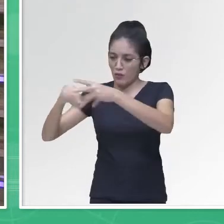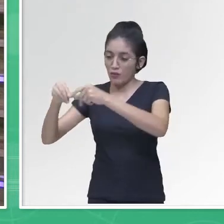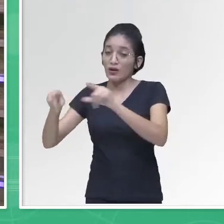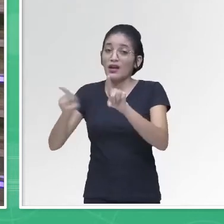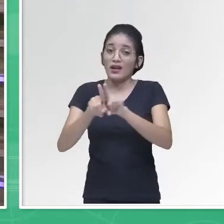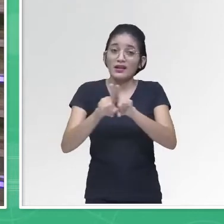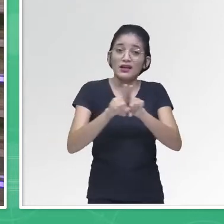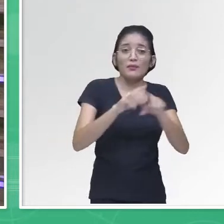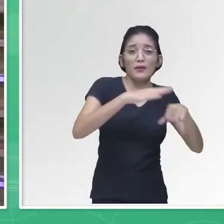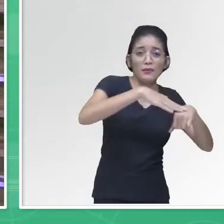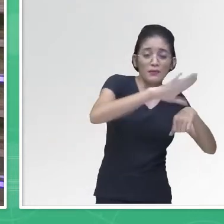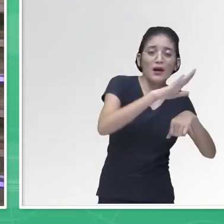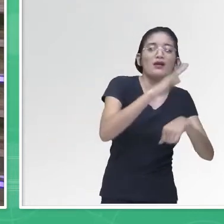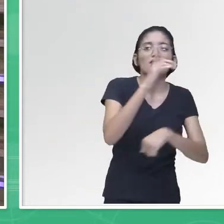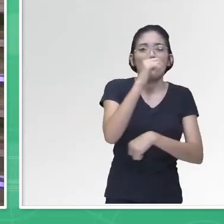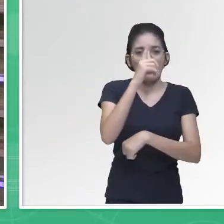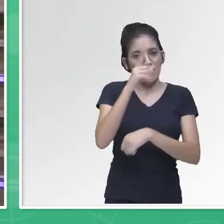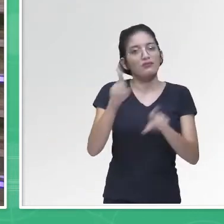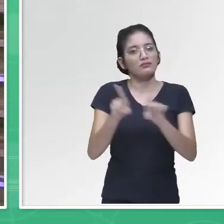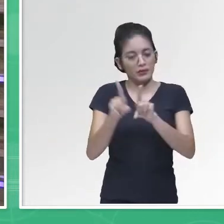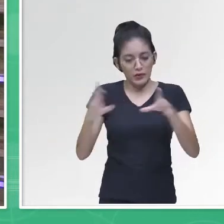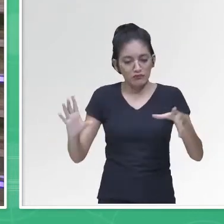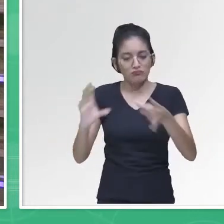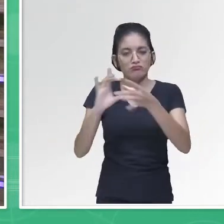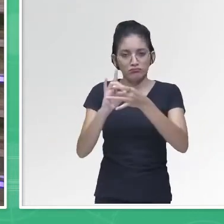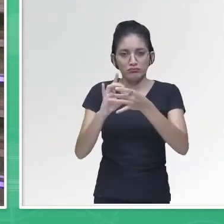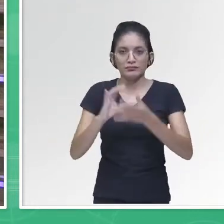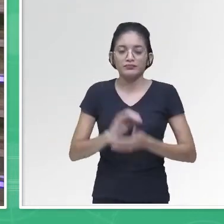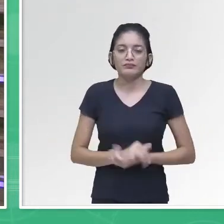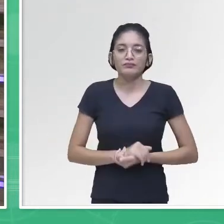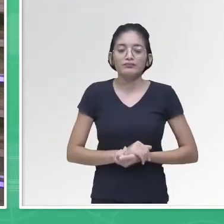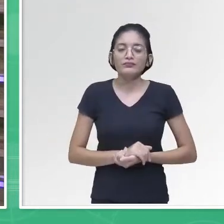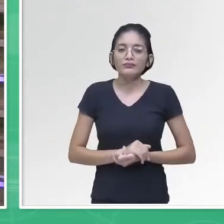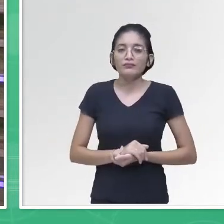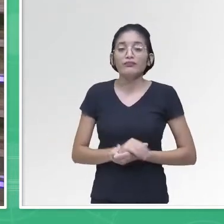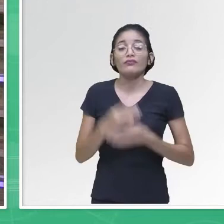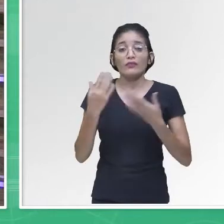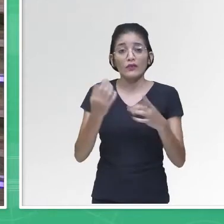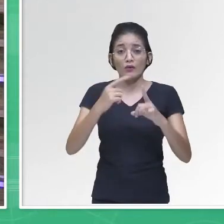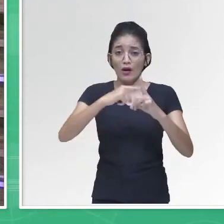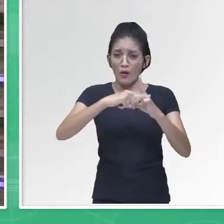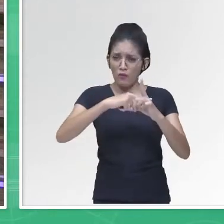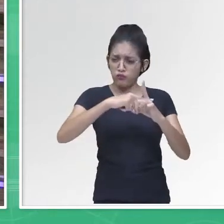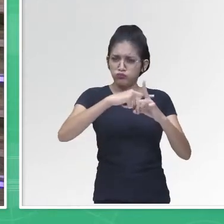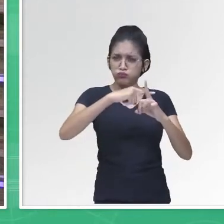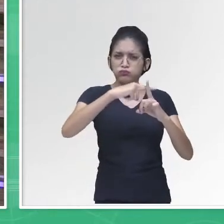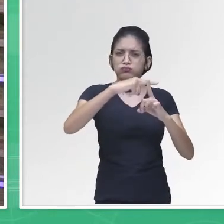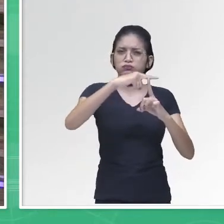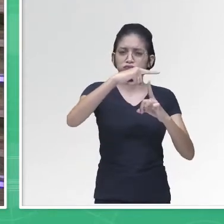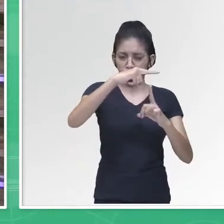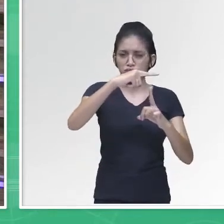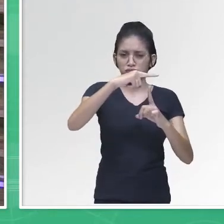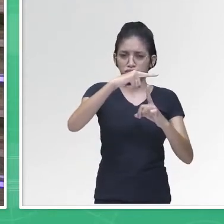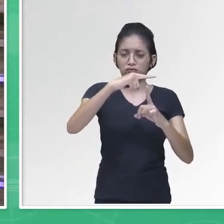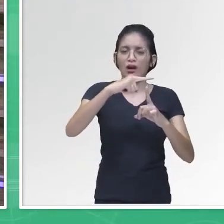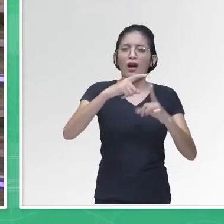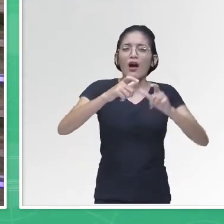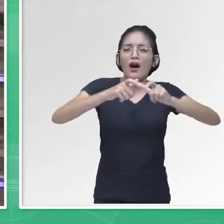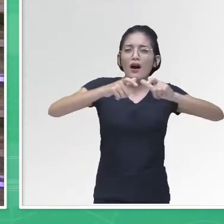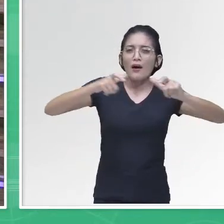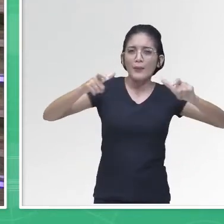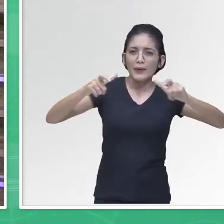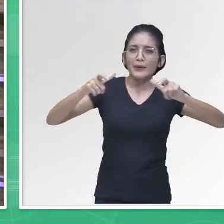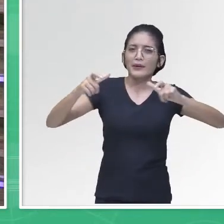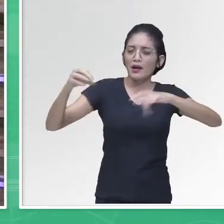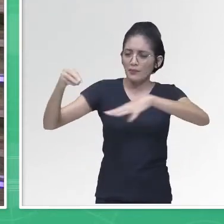maior é a minha solubilidade. A temperatura, para a maioria das